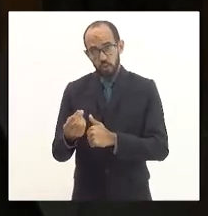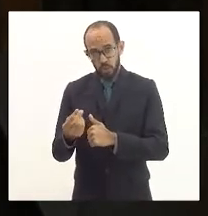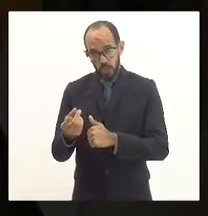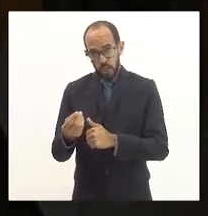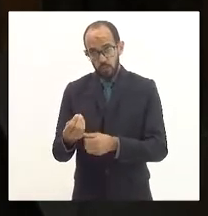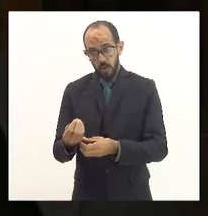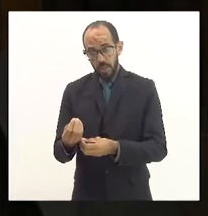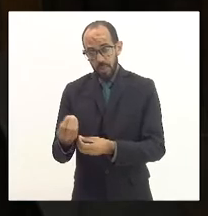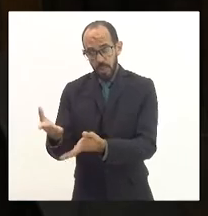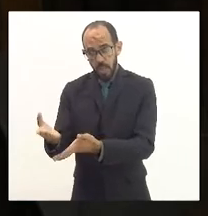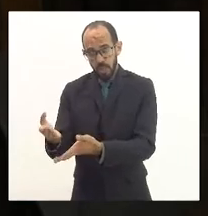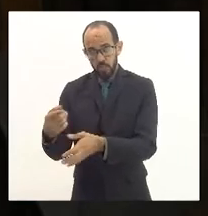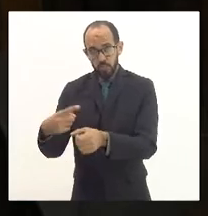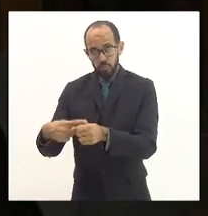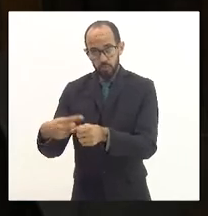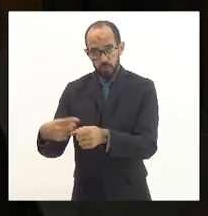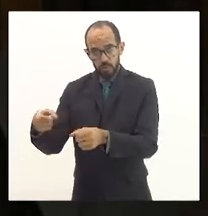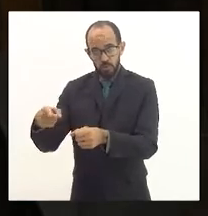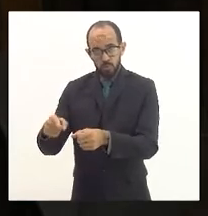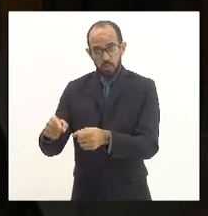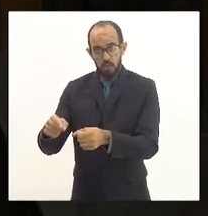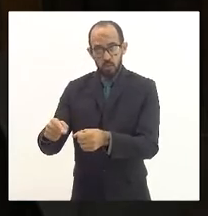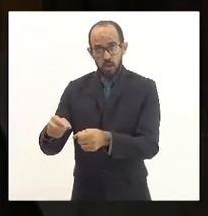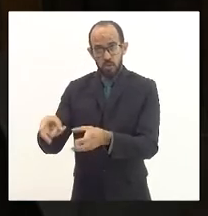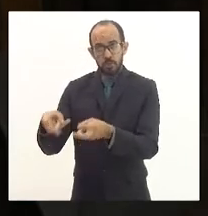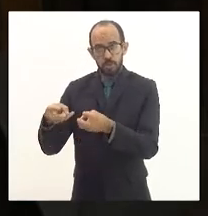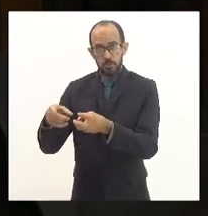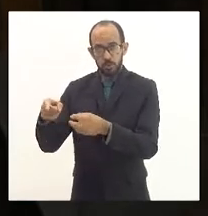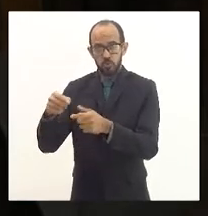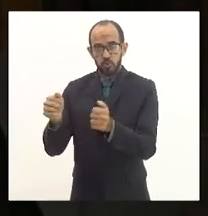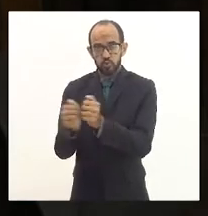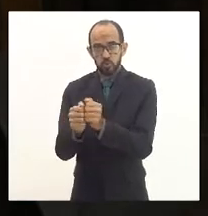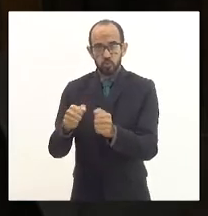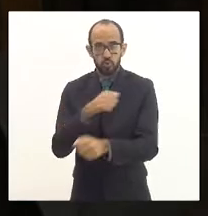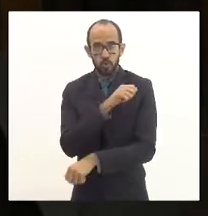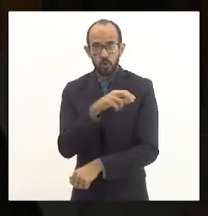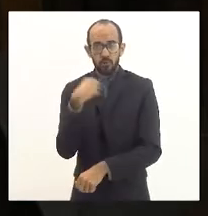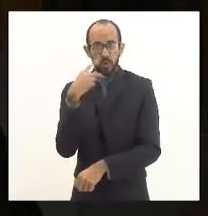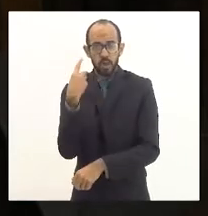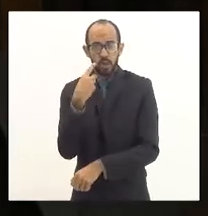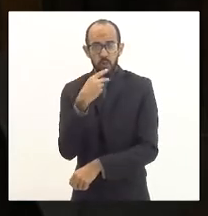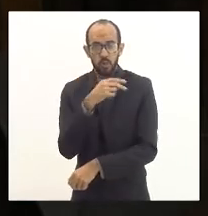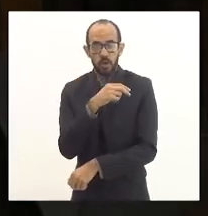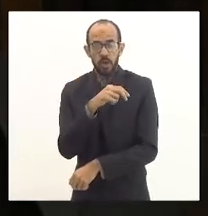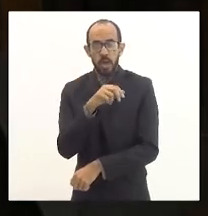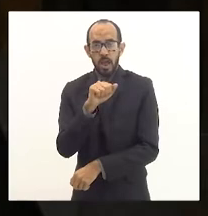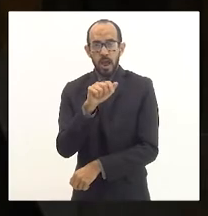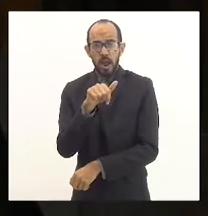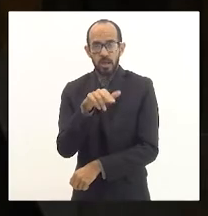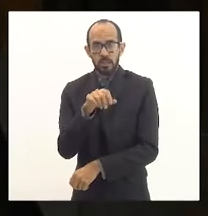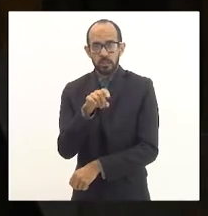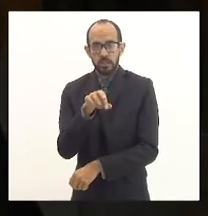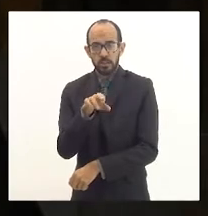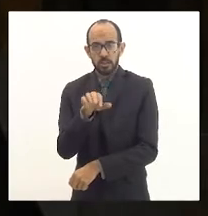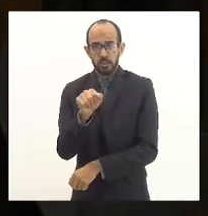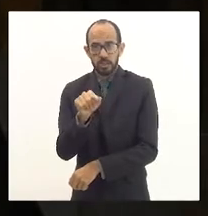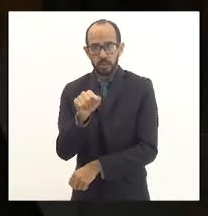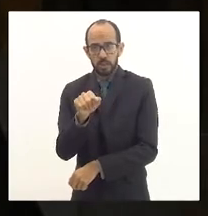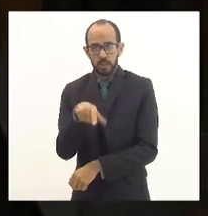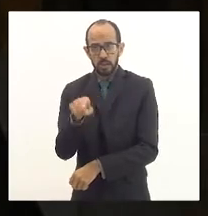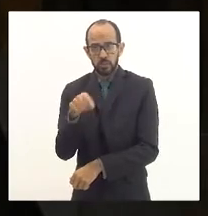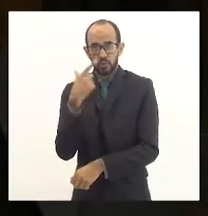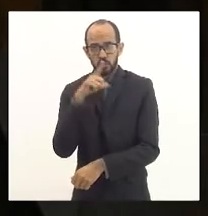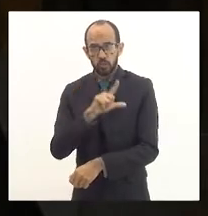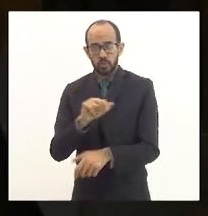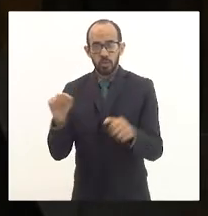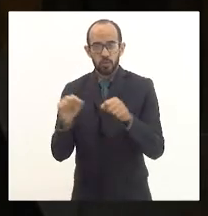conseguimos através de nossas denúncias junto a vereador Alexandre que vai fazer um trabalho dentro daquele município desencadear a